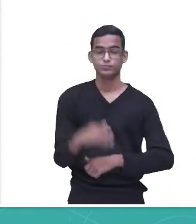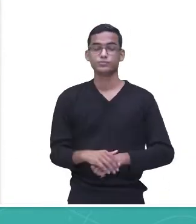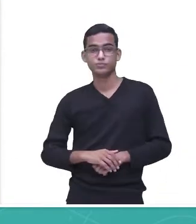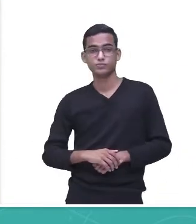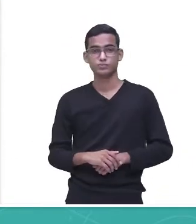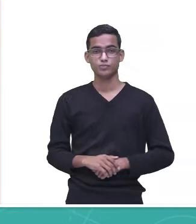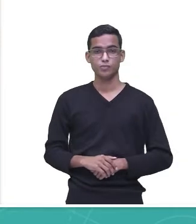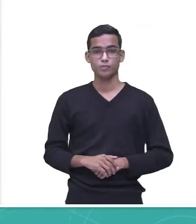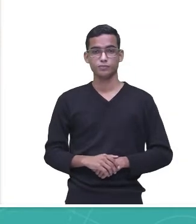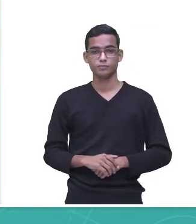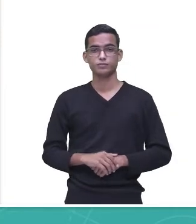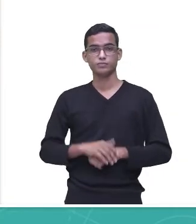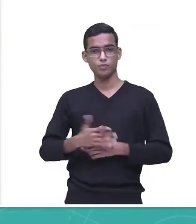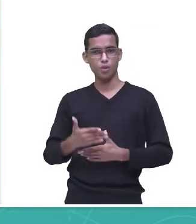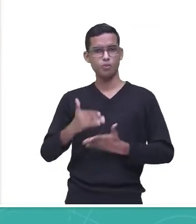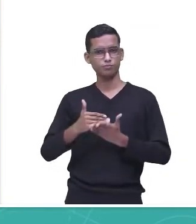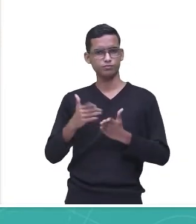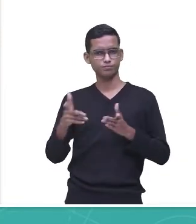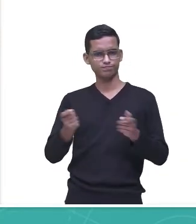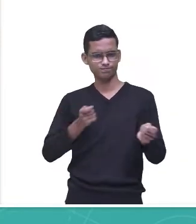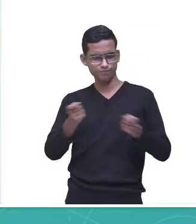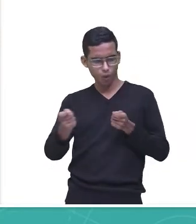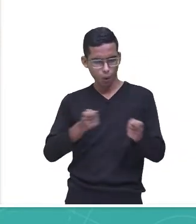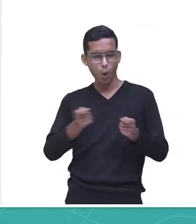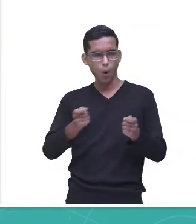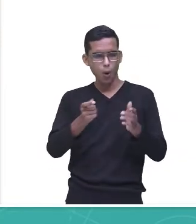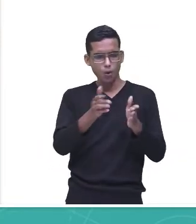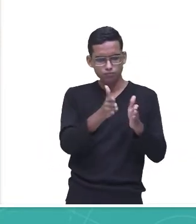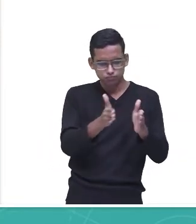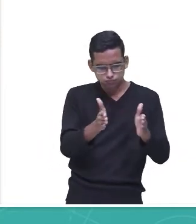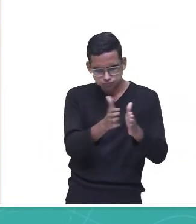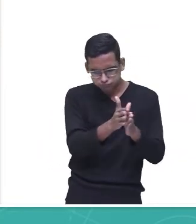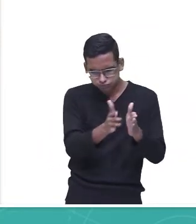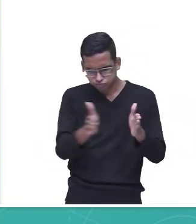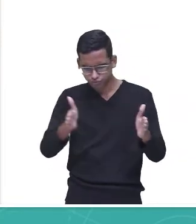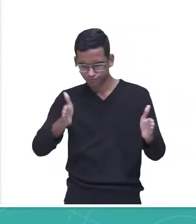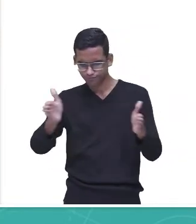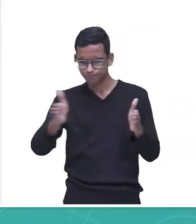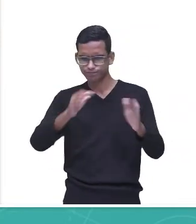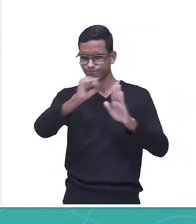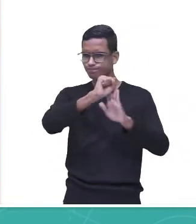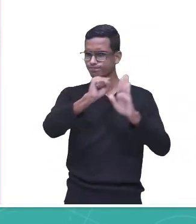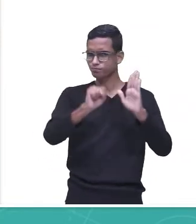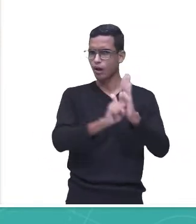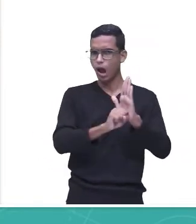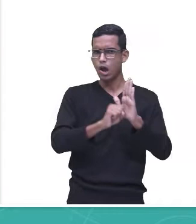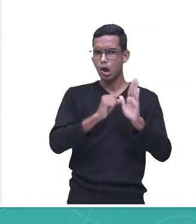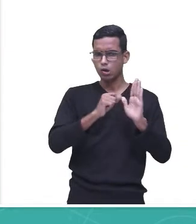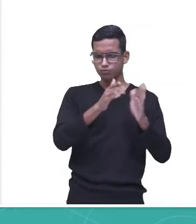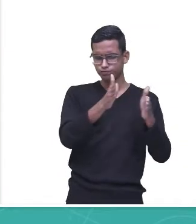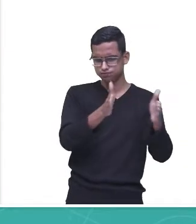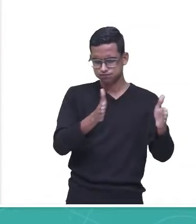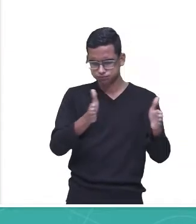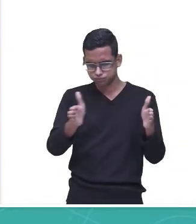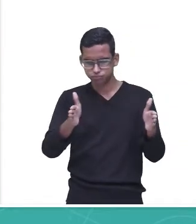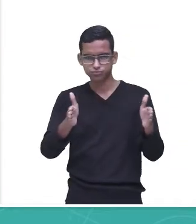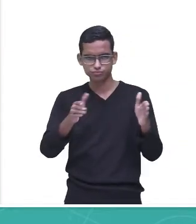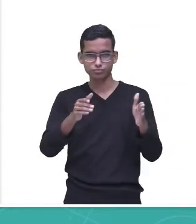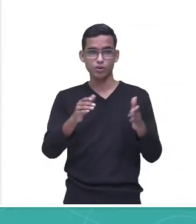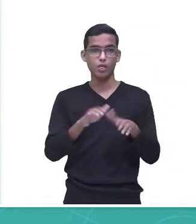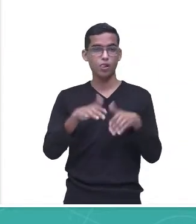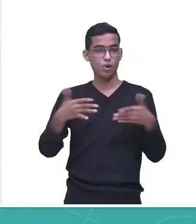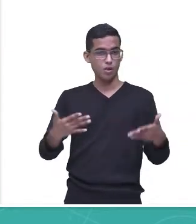os séculos toda a Europa Ocidental. O estilo românico, ele destacou-se na